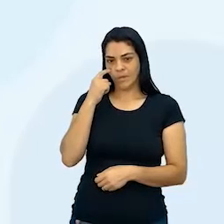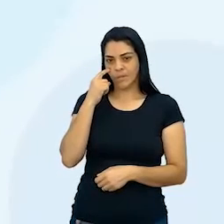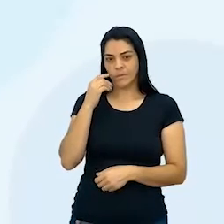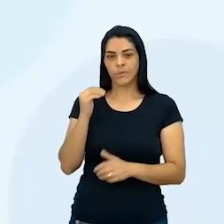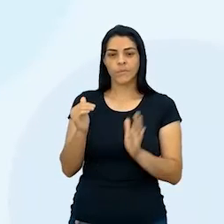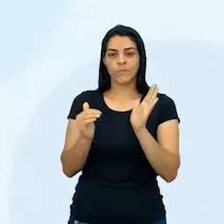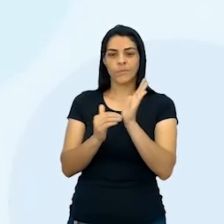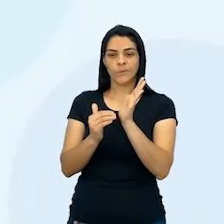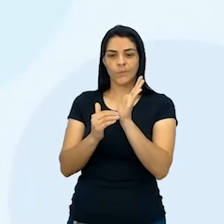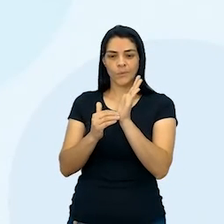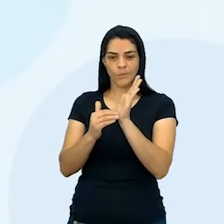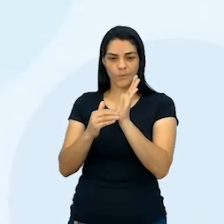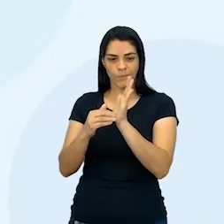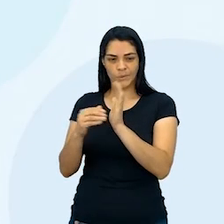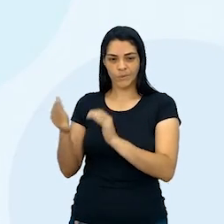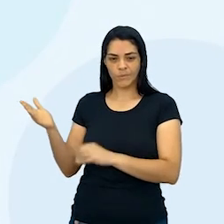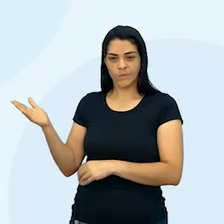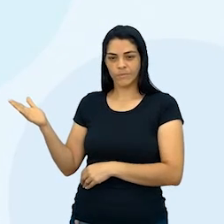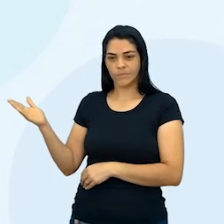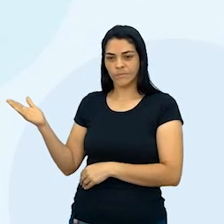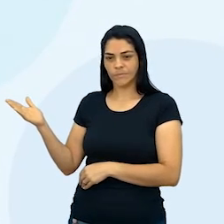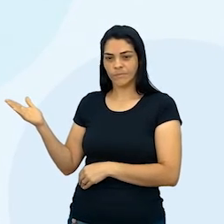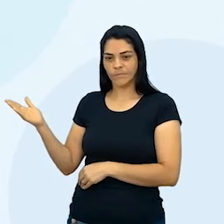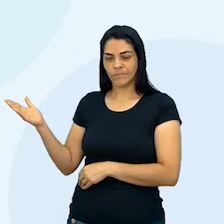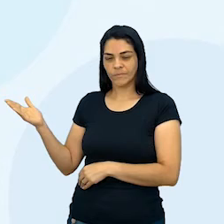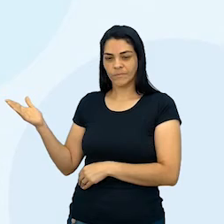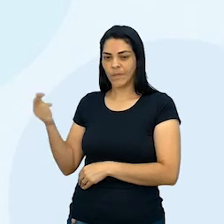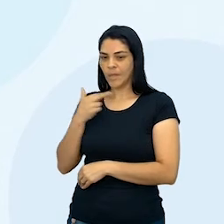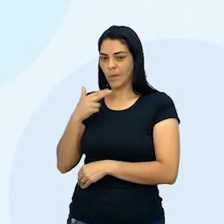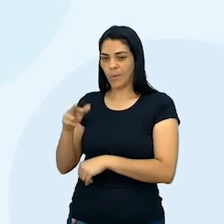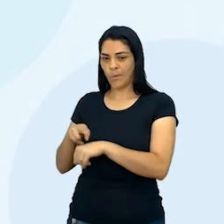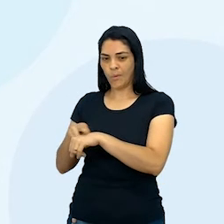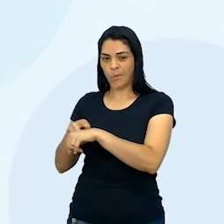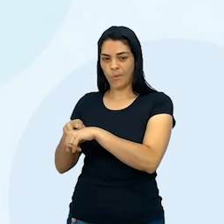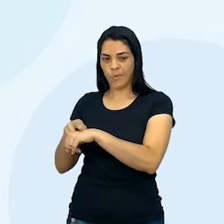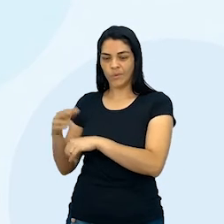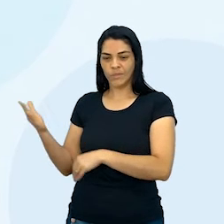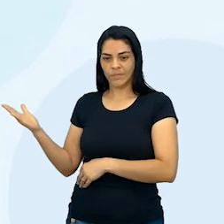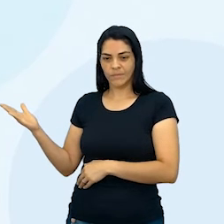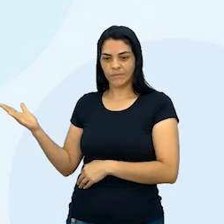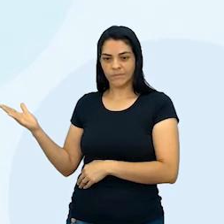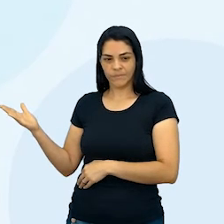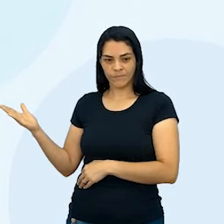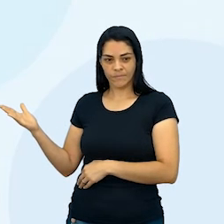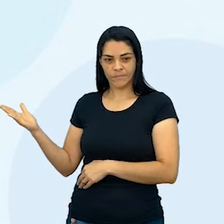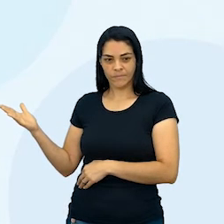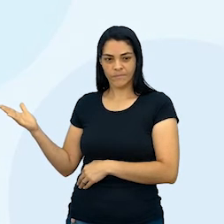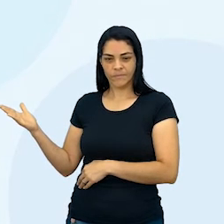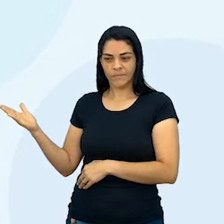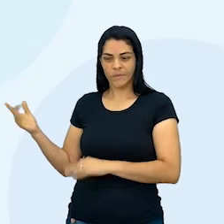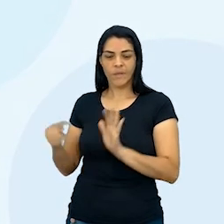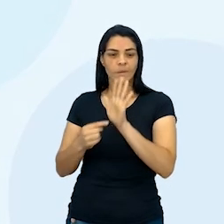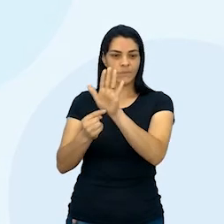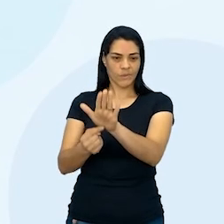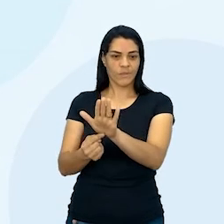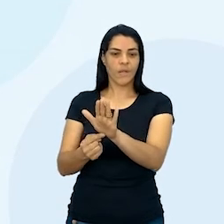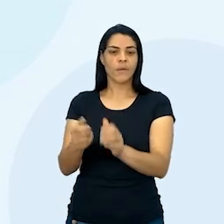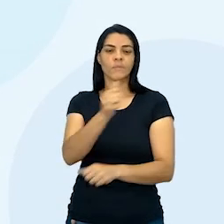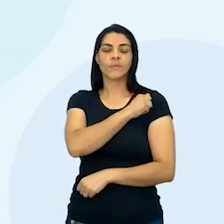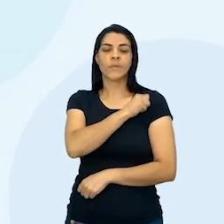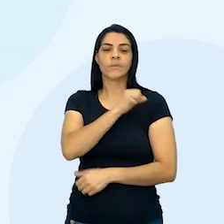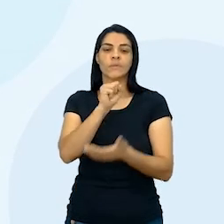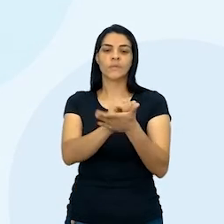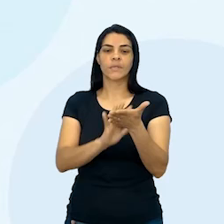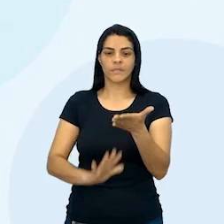retângulo que a gente tem, o retângulo roxinho, nós temos aí propor aos alunos atividades